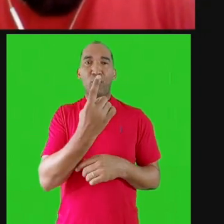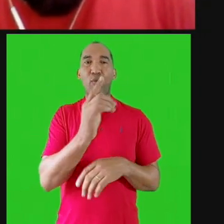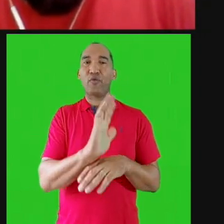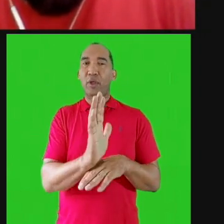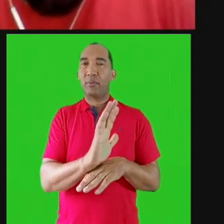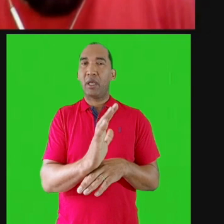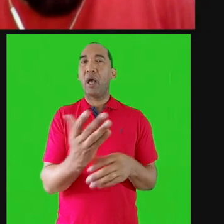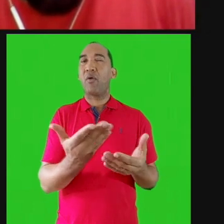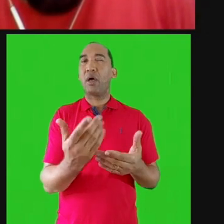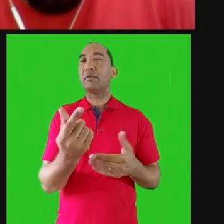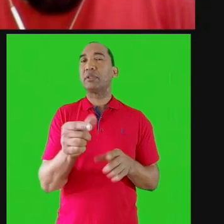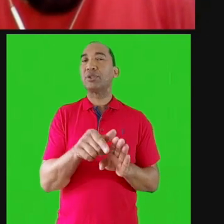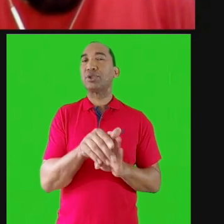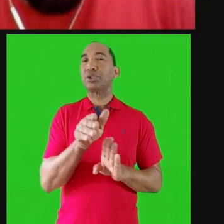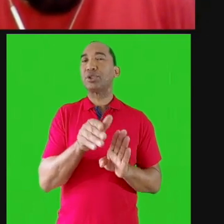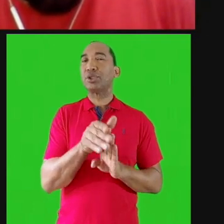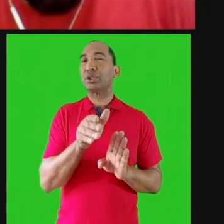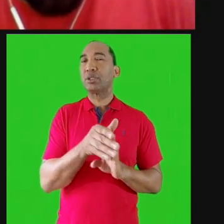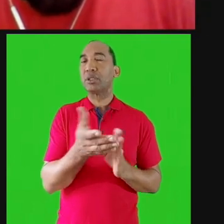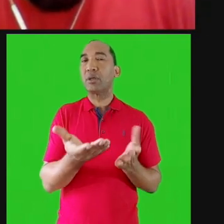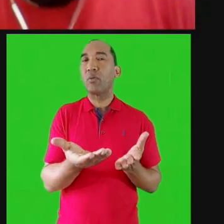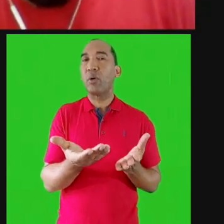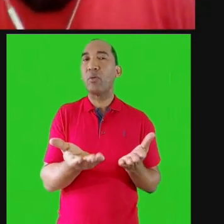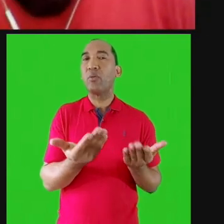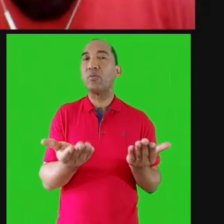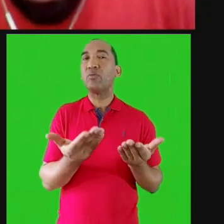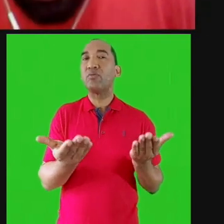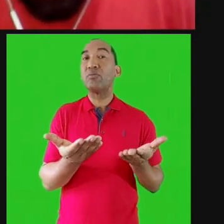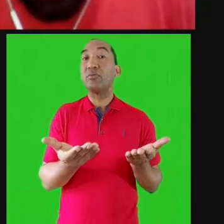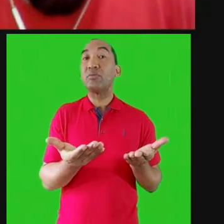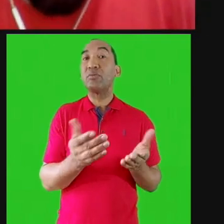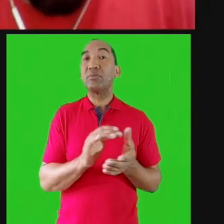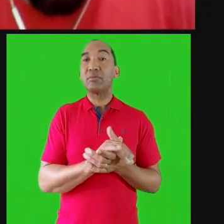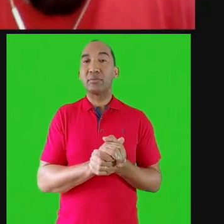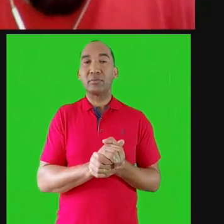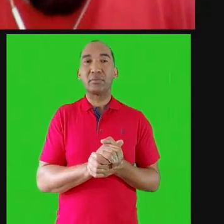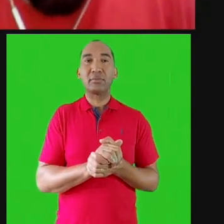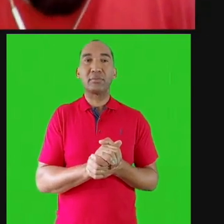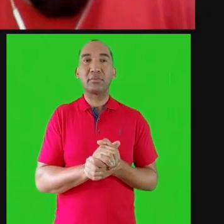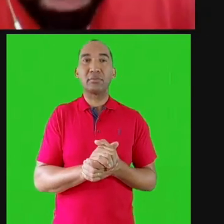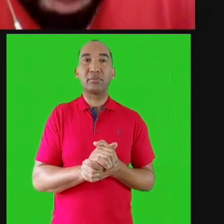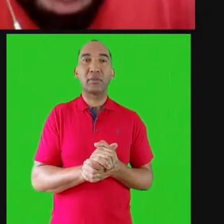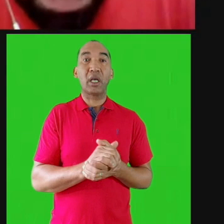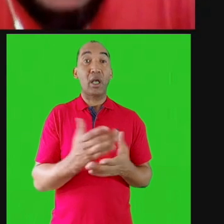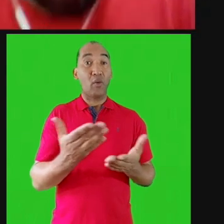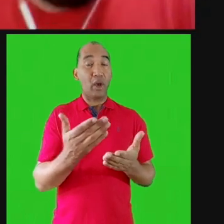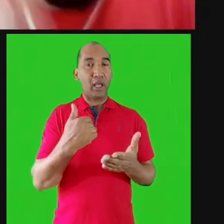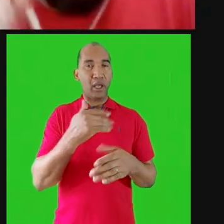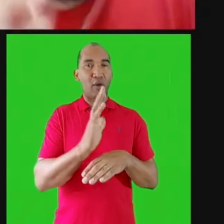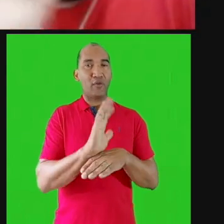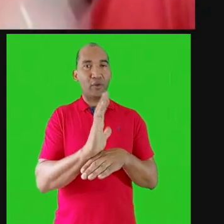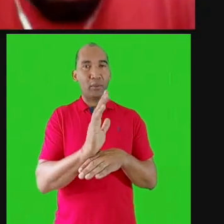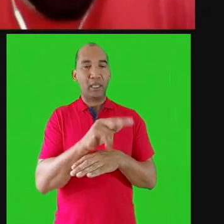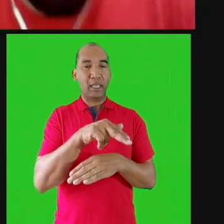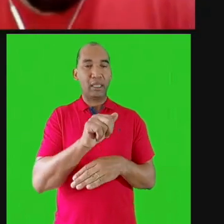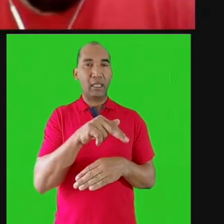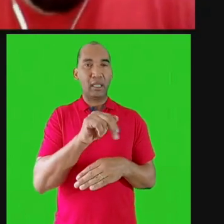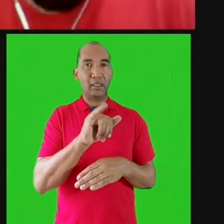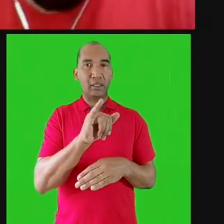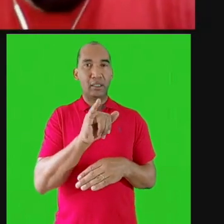agora, André? Qual que é a dica boa? A gente agora vai assistir o filme Dani Barbosa, Café com